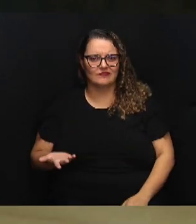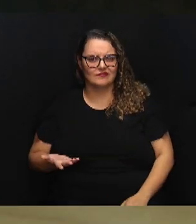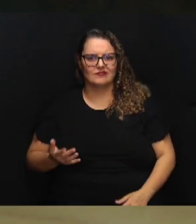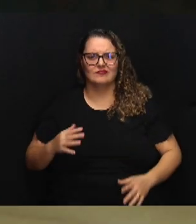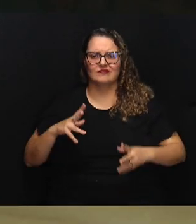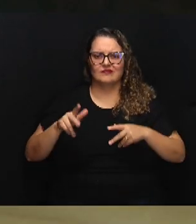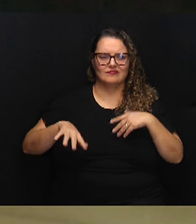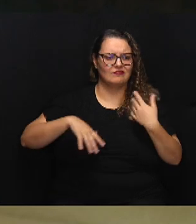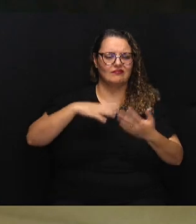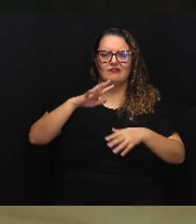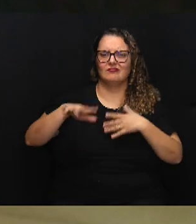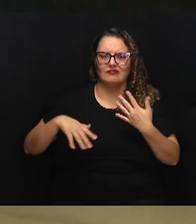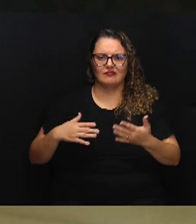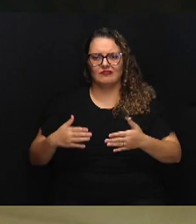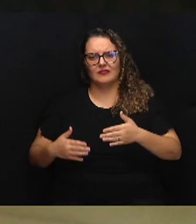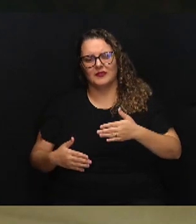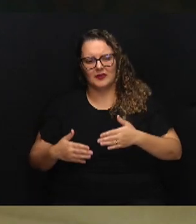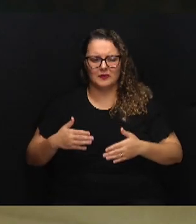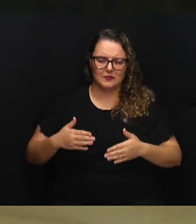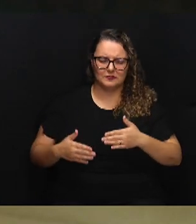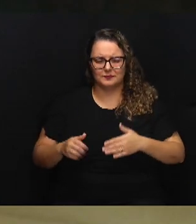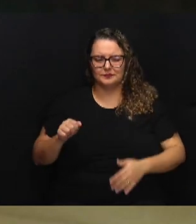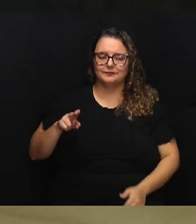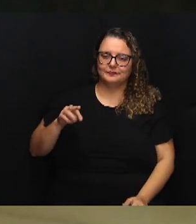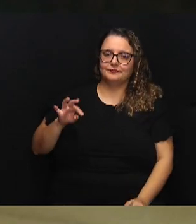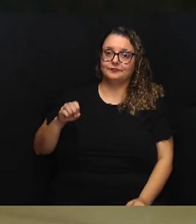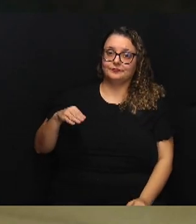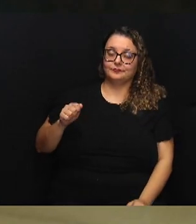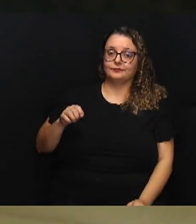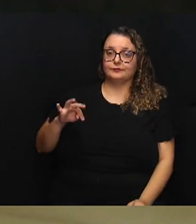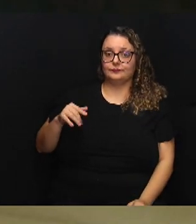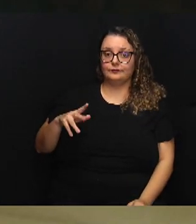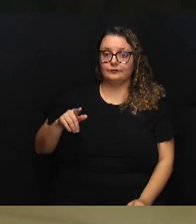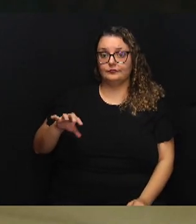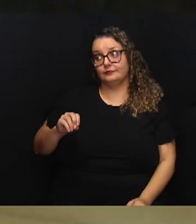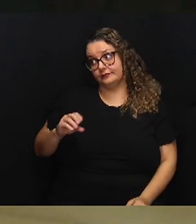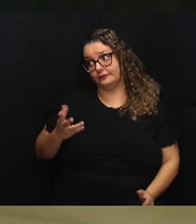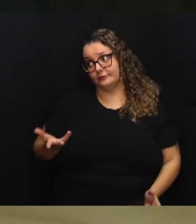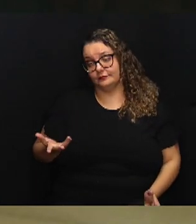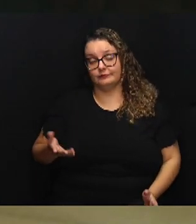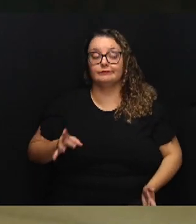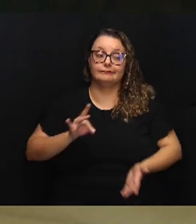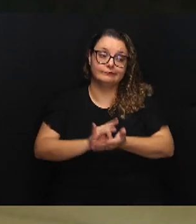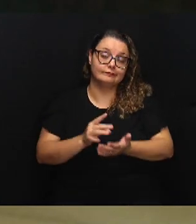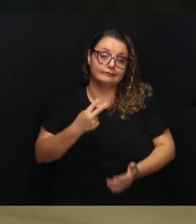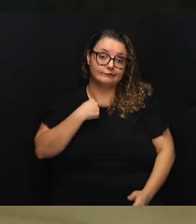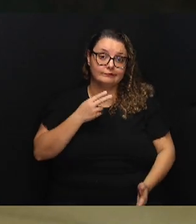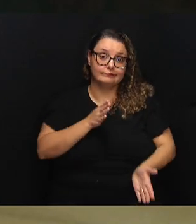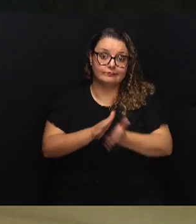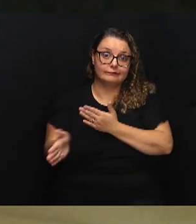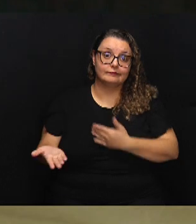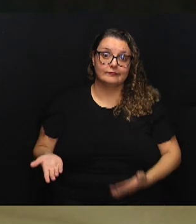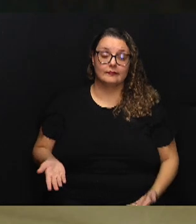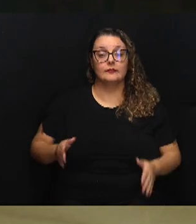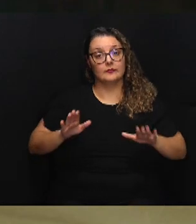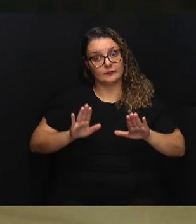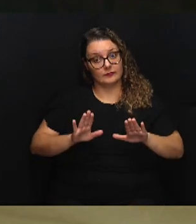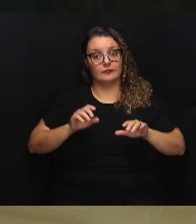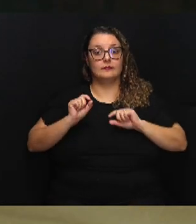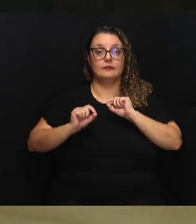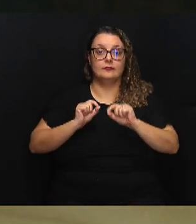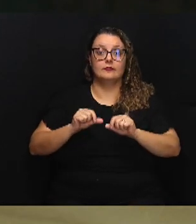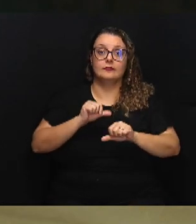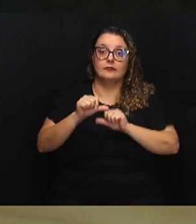todo mundo meio que robotizado, né? Automatizado. Infelizmente, essa é a realidade, a gente não pode fugir dela. Mas o que a gente pode é mudar